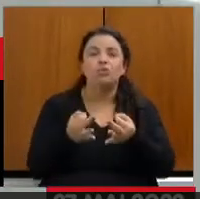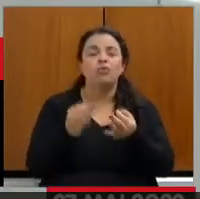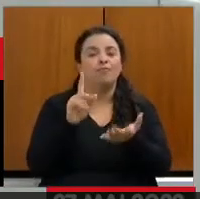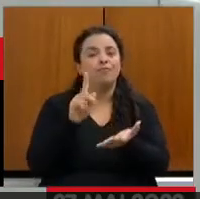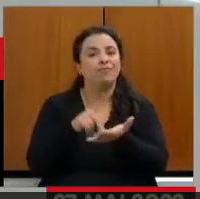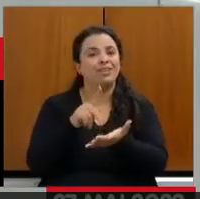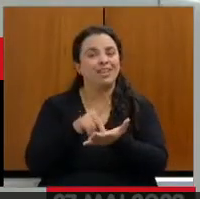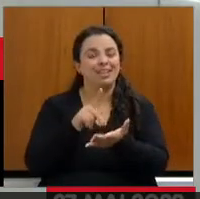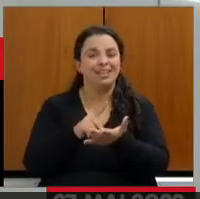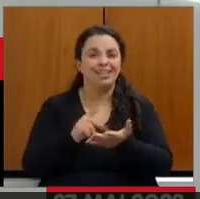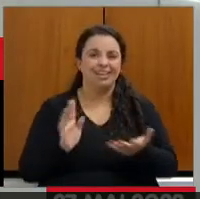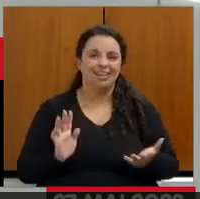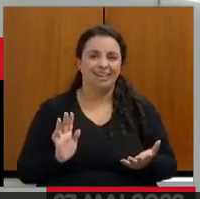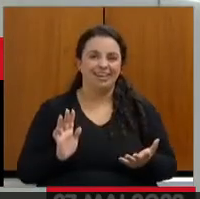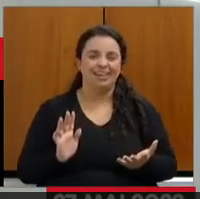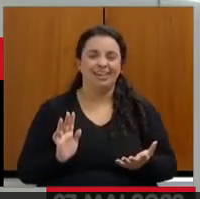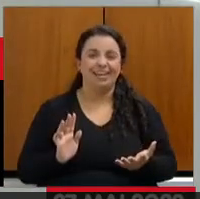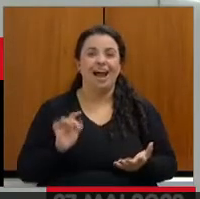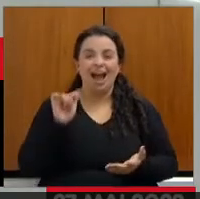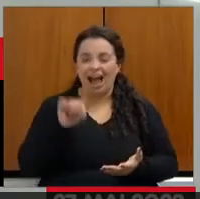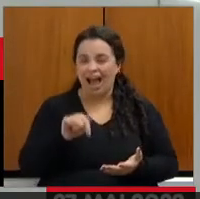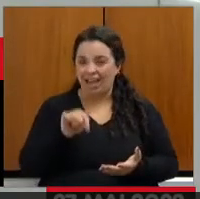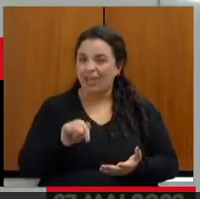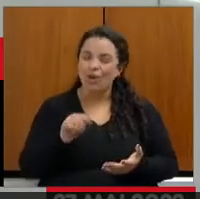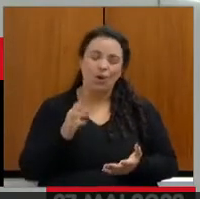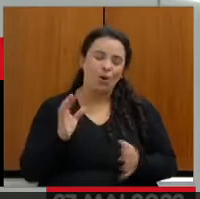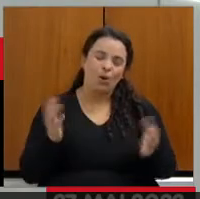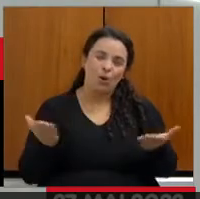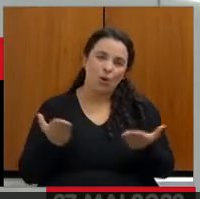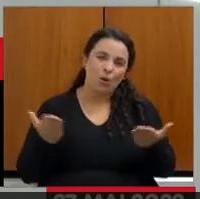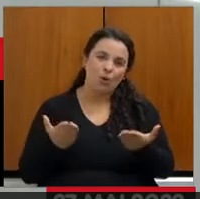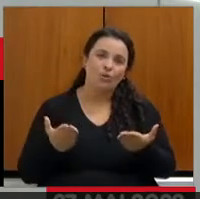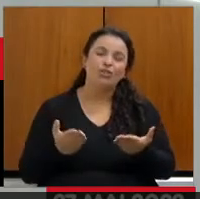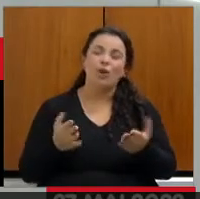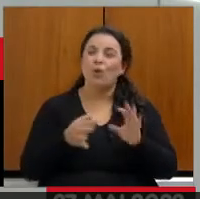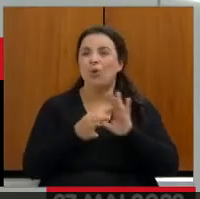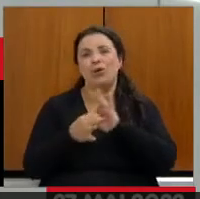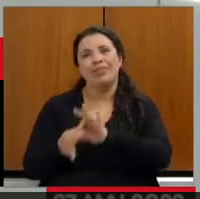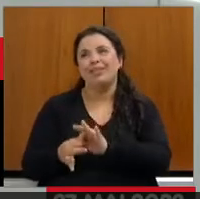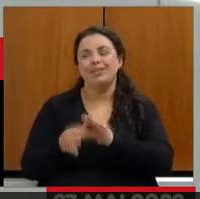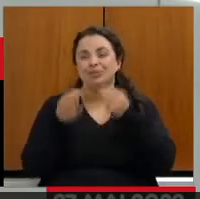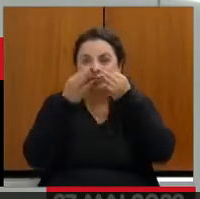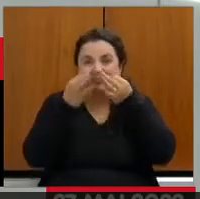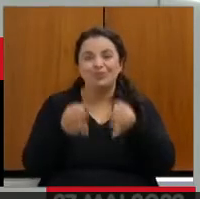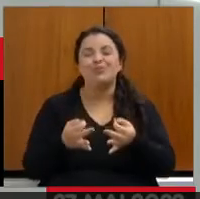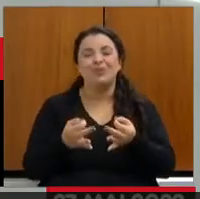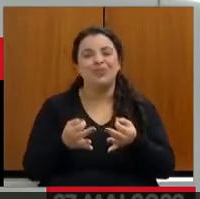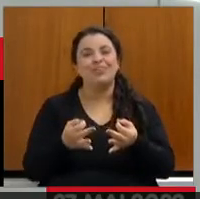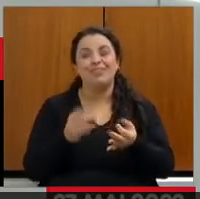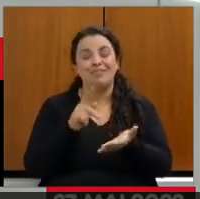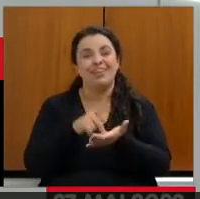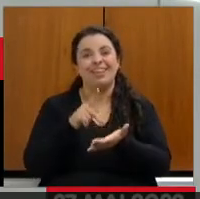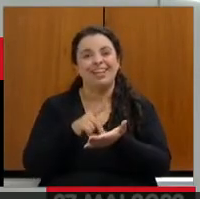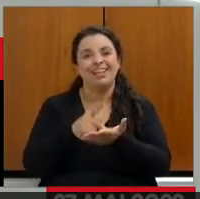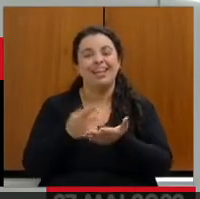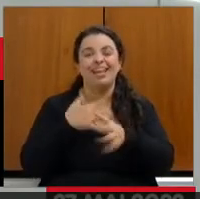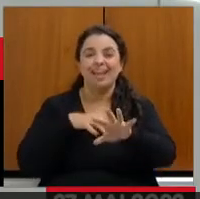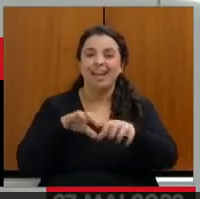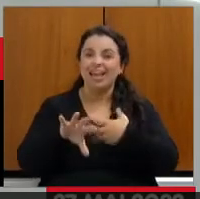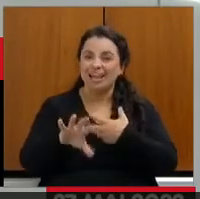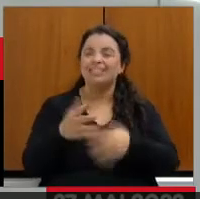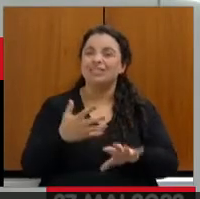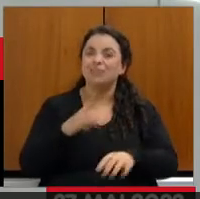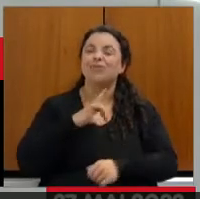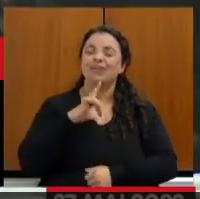cabe nesse contexto porque eu sou um contexto de escuta e agradeço os deputados aqui presentes pela escuta que só a possibilidade de escuta recíproca que